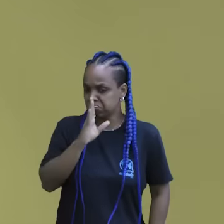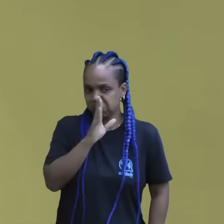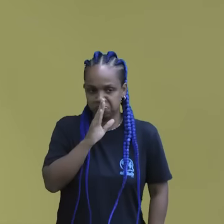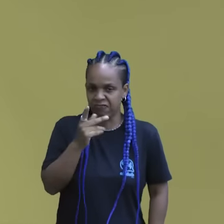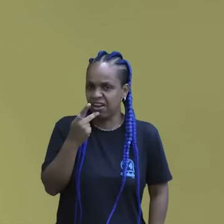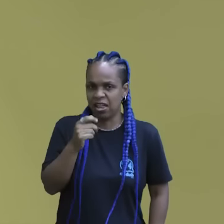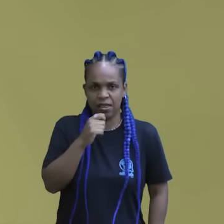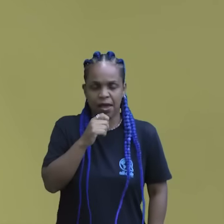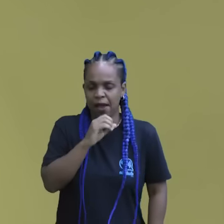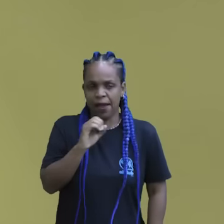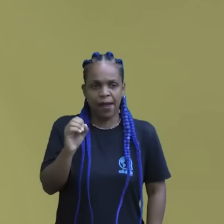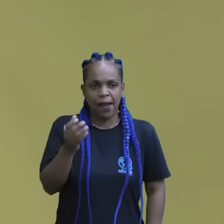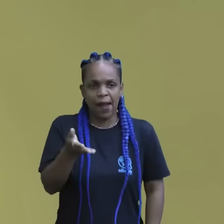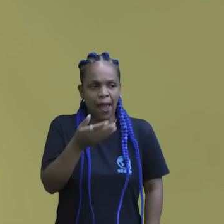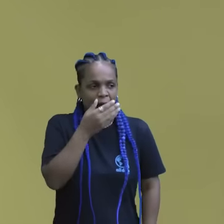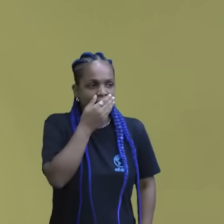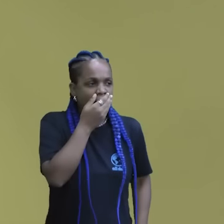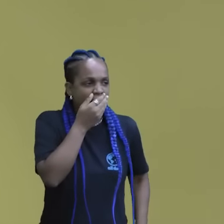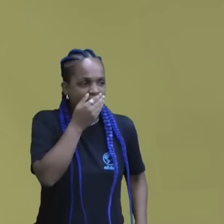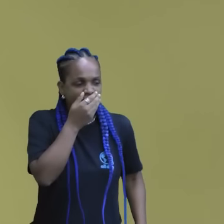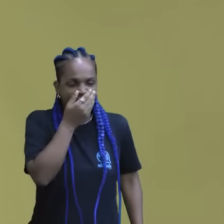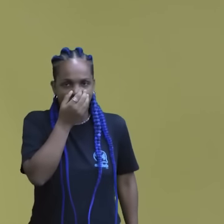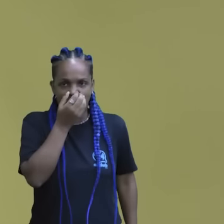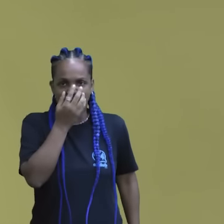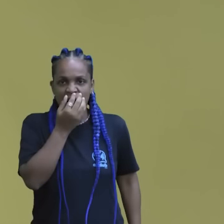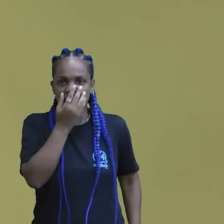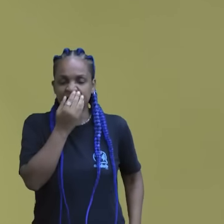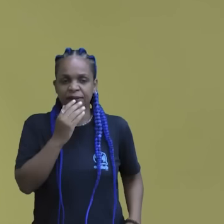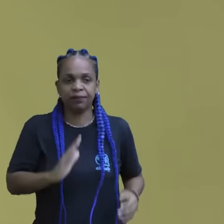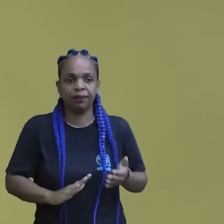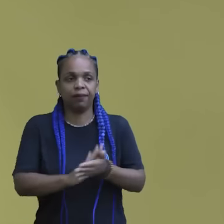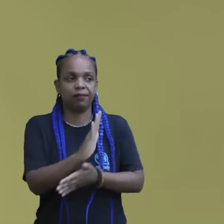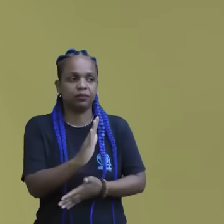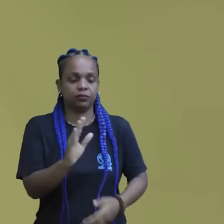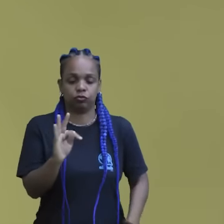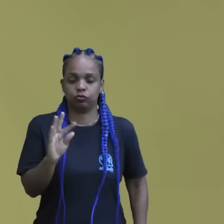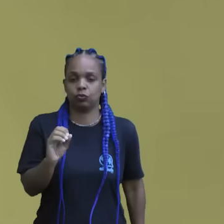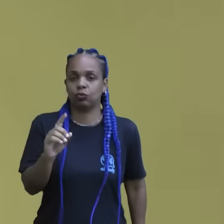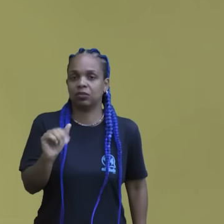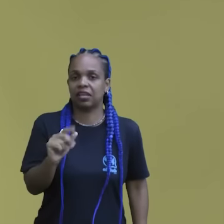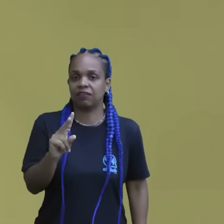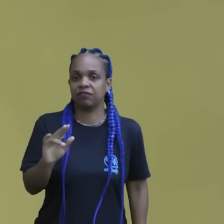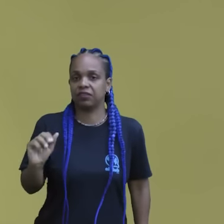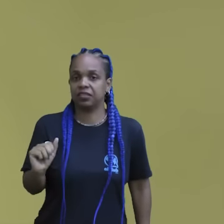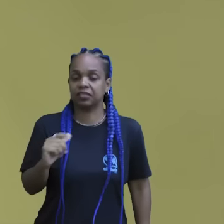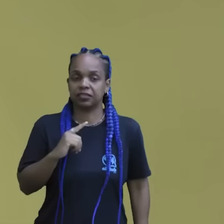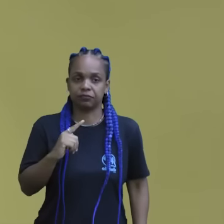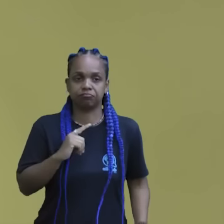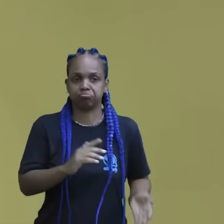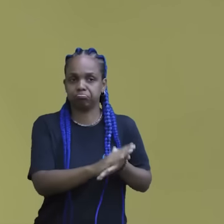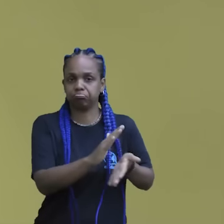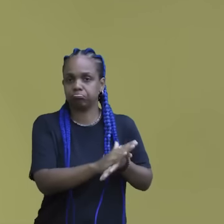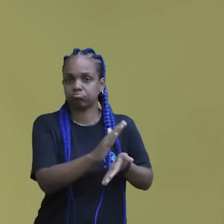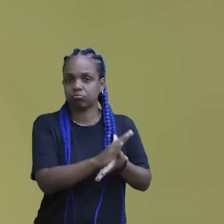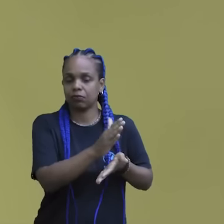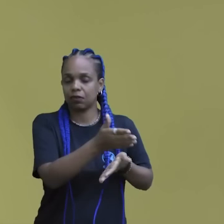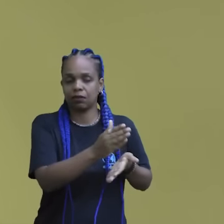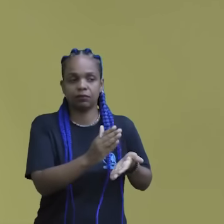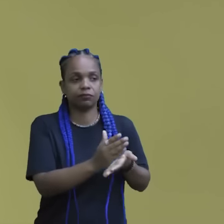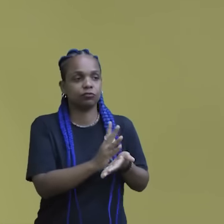de Machado, e eu nunca vi um lugar em que tivesse seu escritor maior e não tivesse as obras